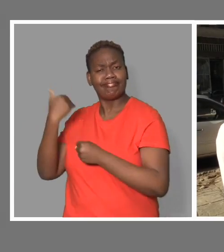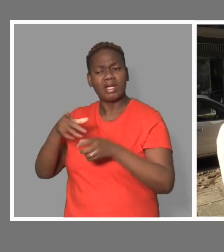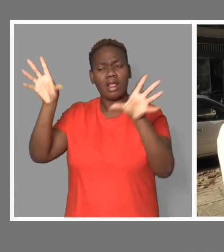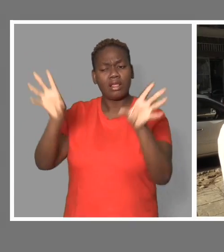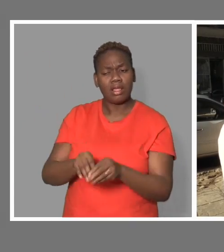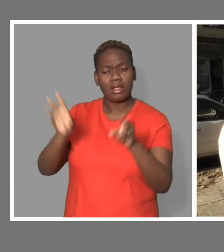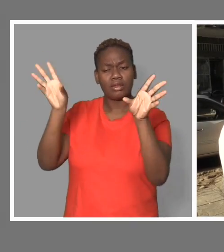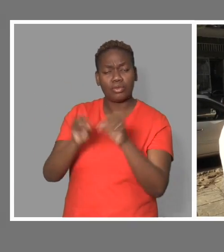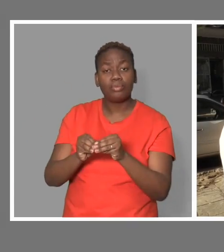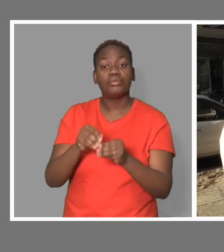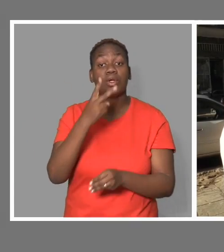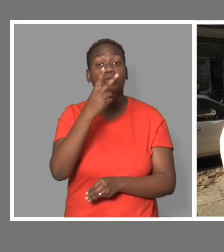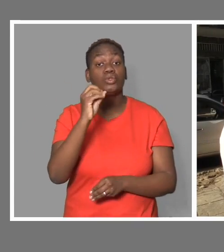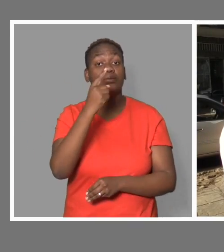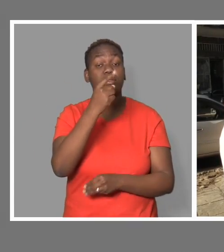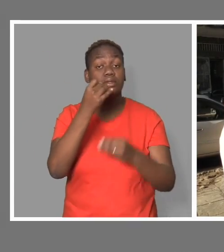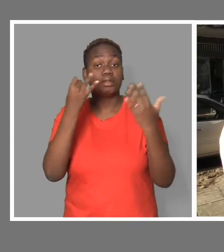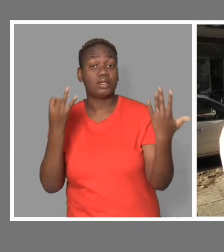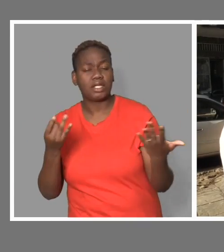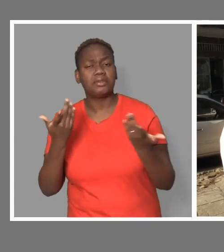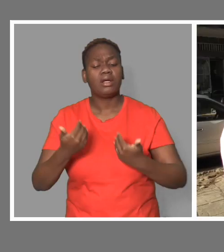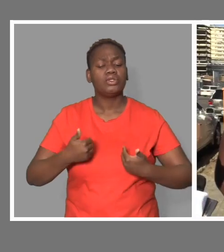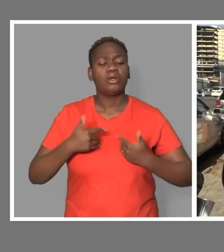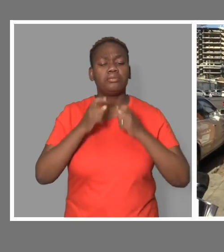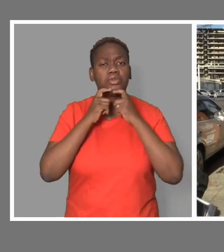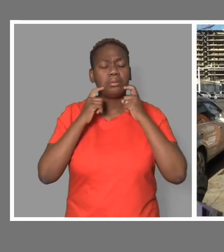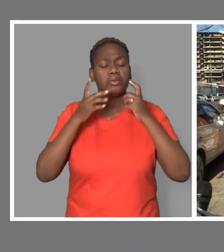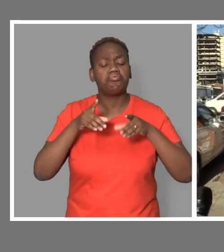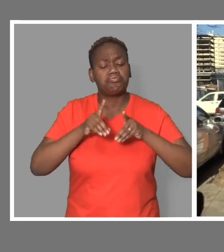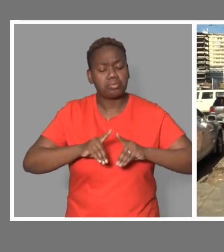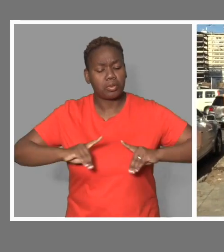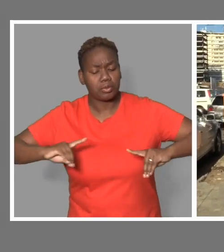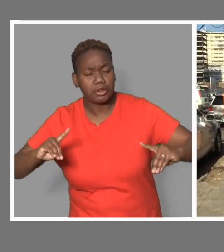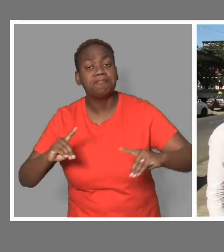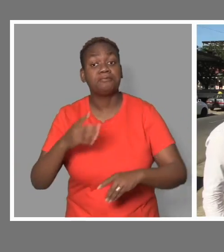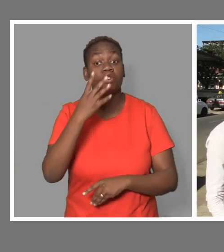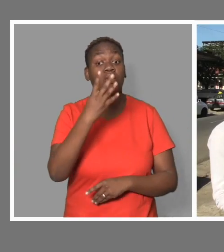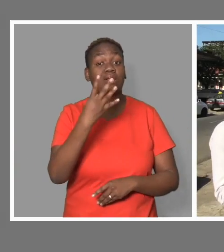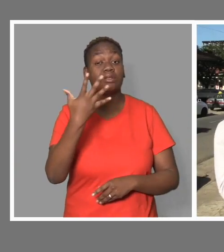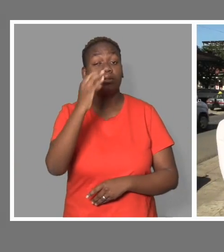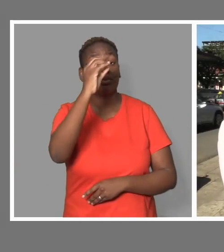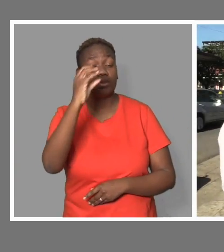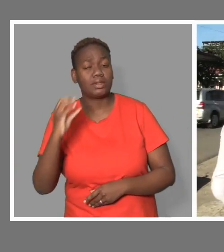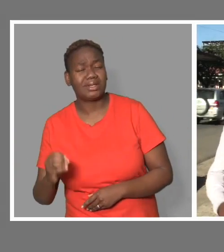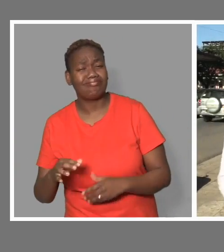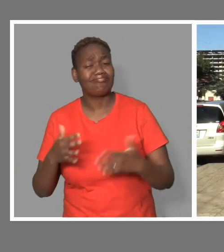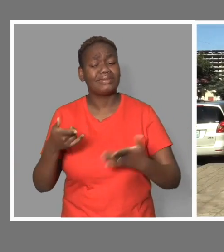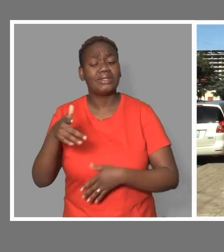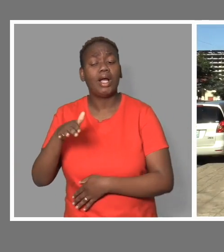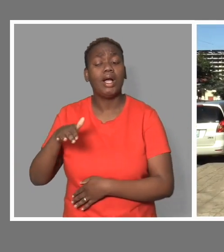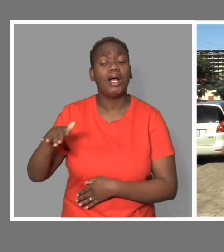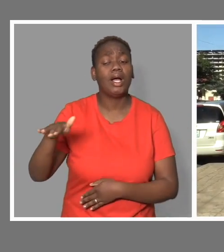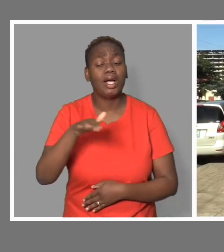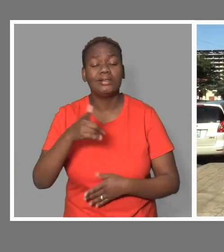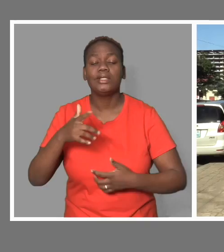% da população moçambicana é jovem. No país, o desemprego e a formação profissional